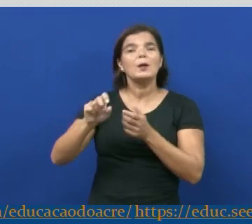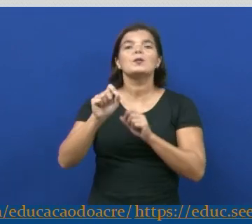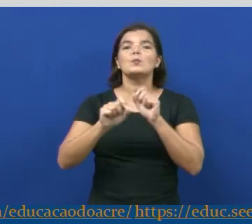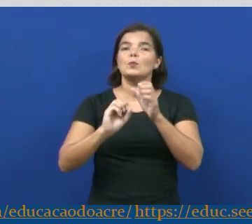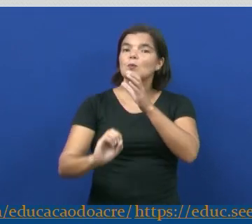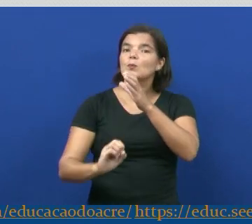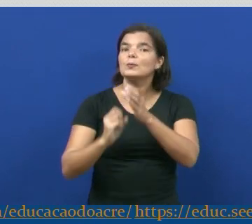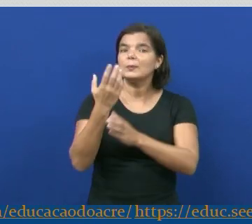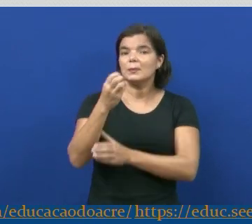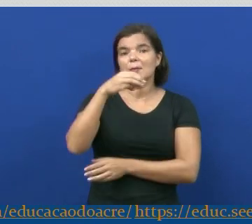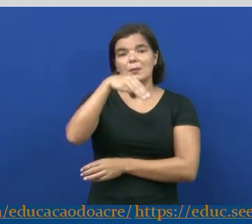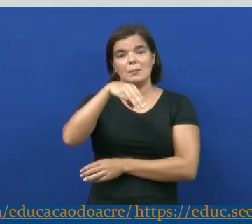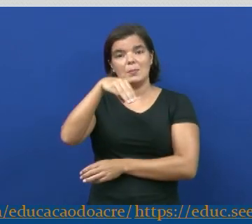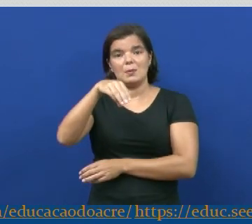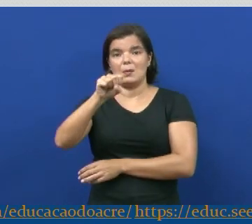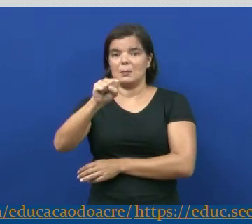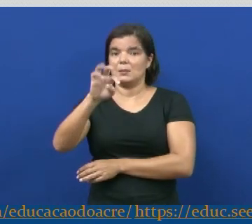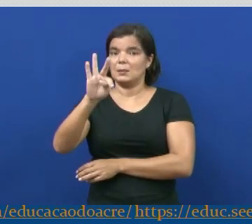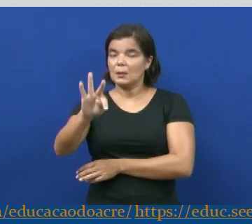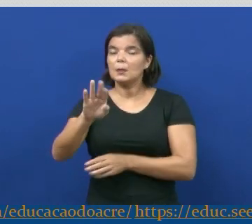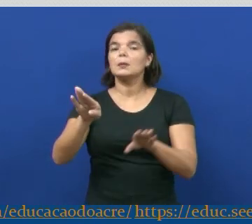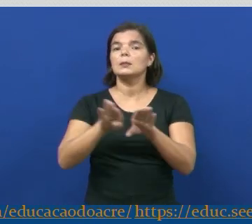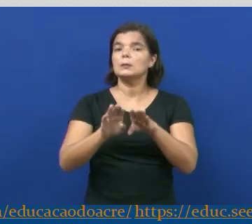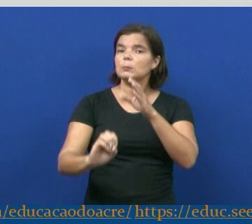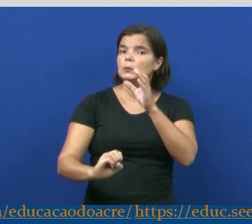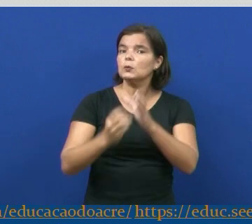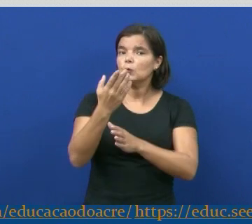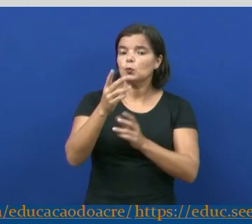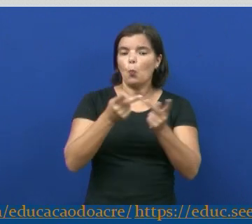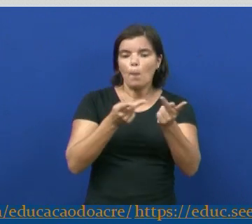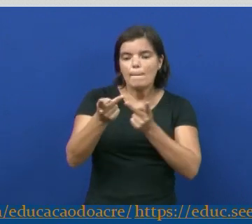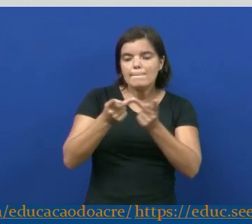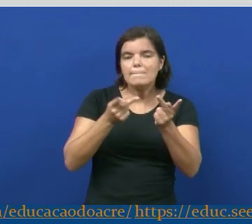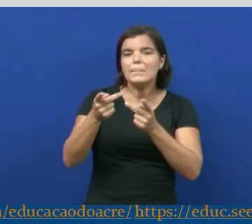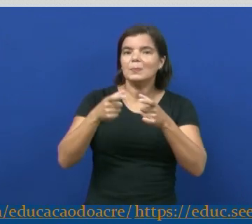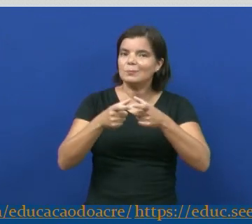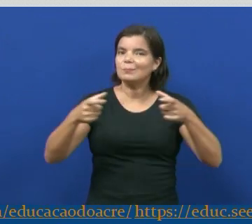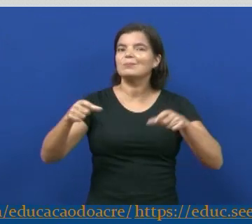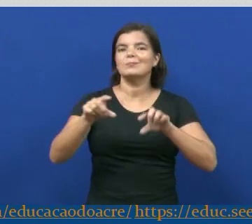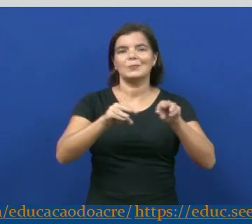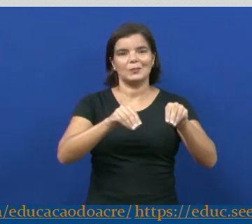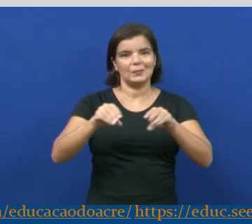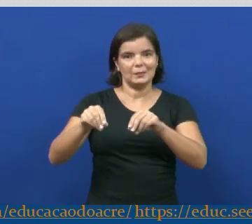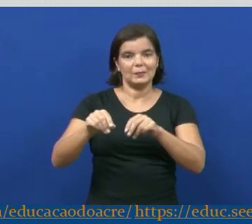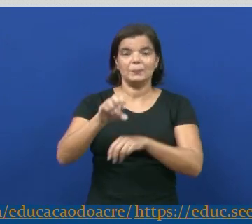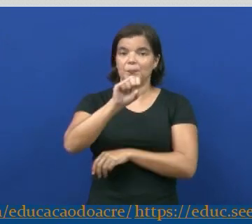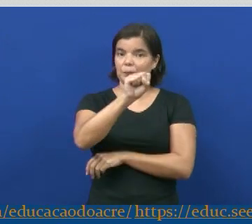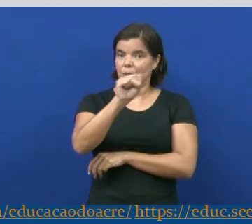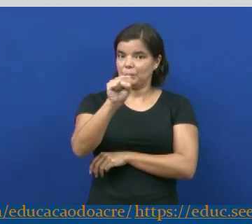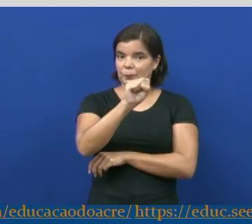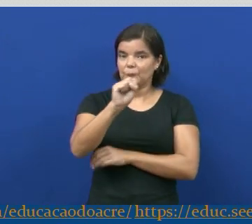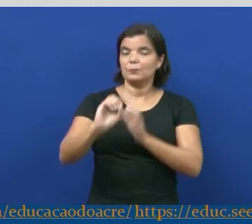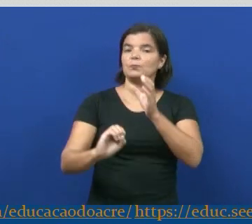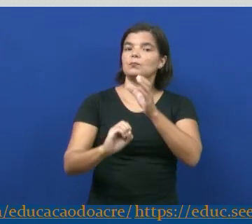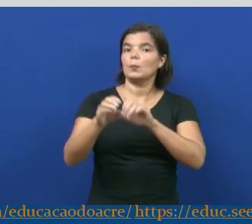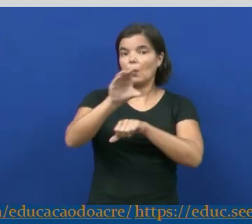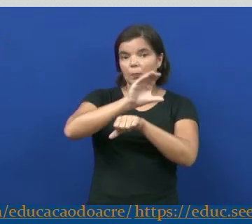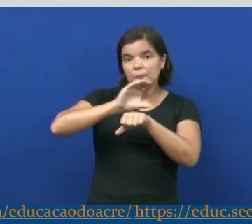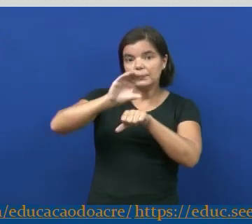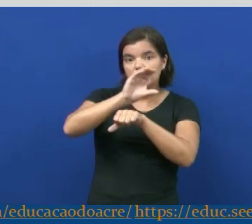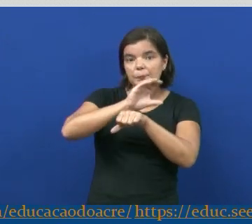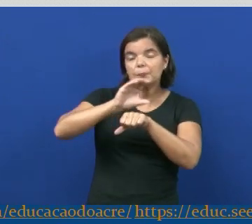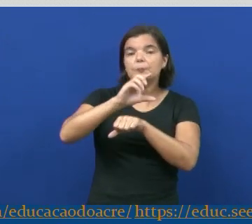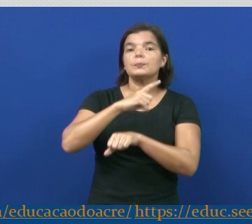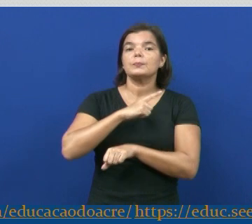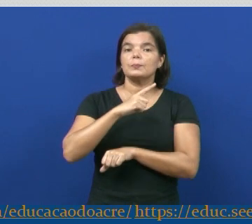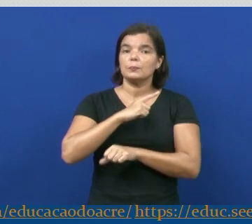quê? O surgimento do MST e também, né, a criação do Plano Nacional da Reforma Agrária. Já em 88, na Constituição,